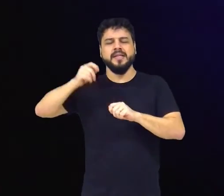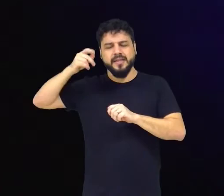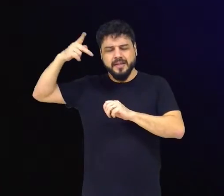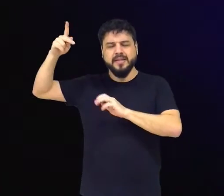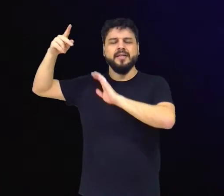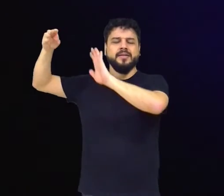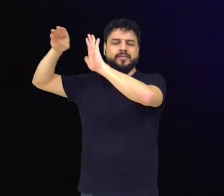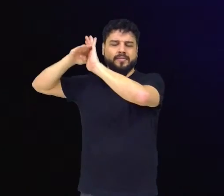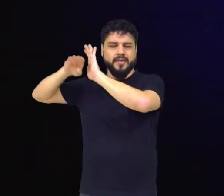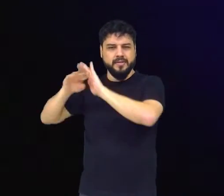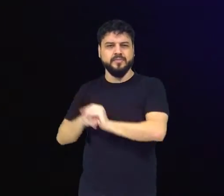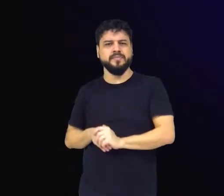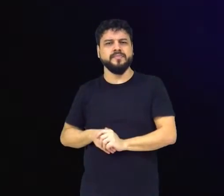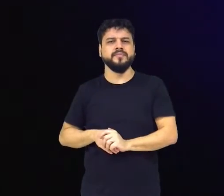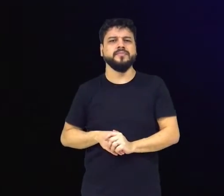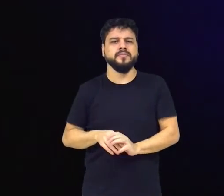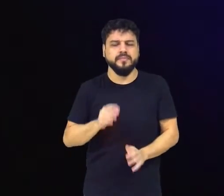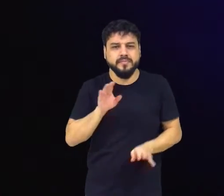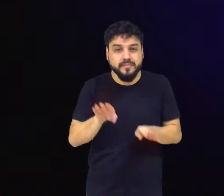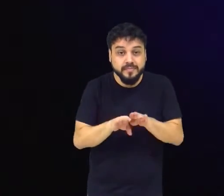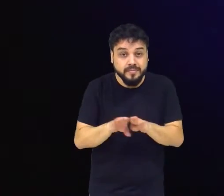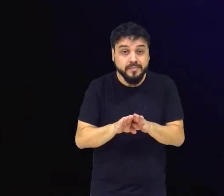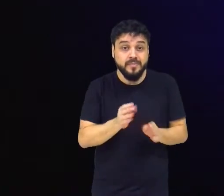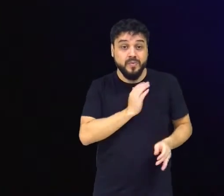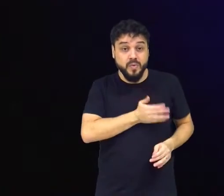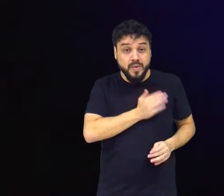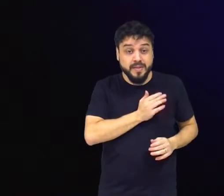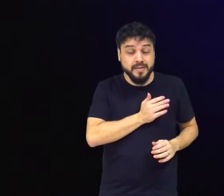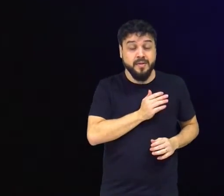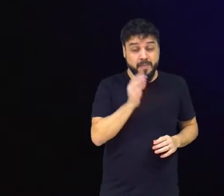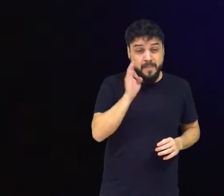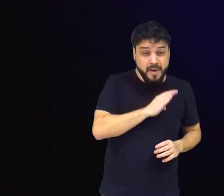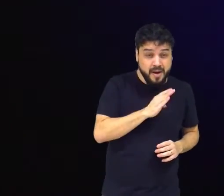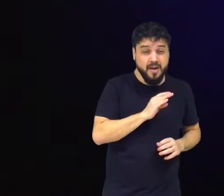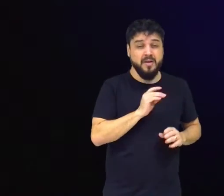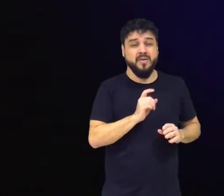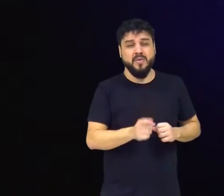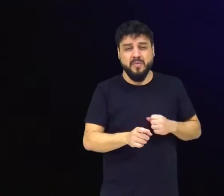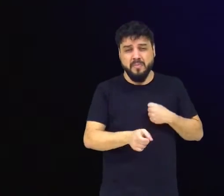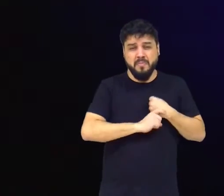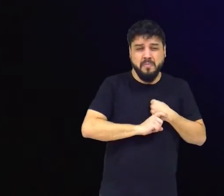um coração perverso, um coração frio e egoísta, Deus transforma. O